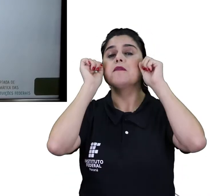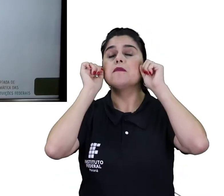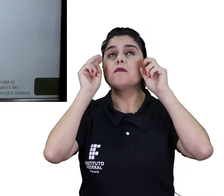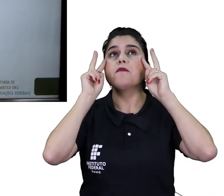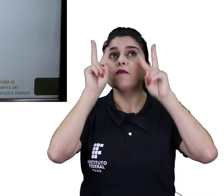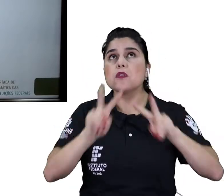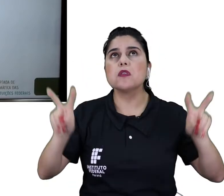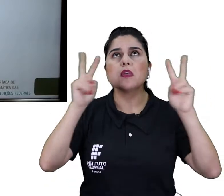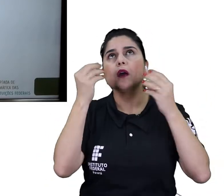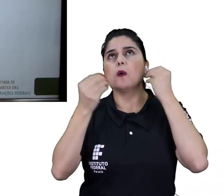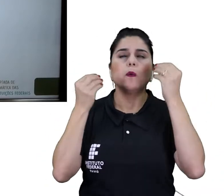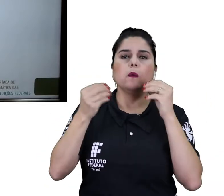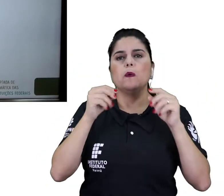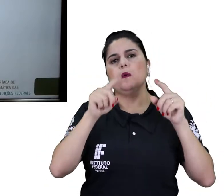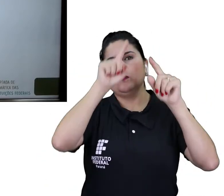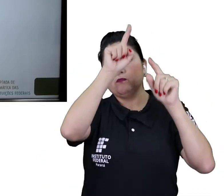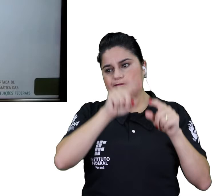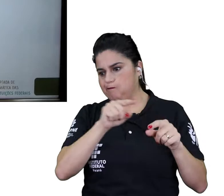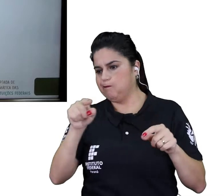aqui a situação